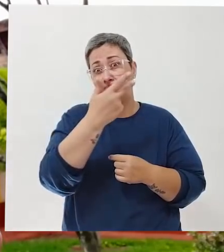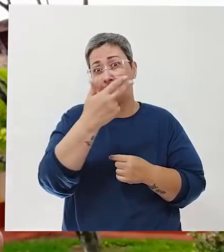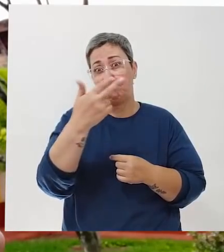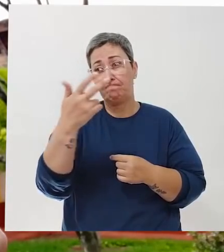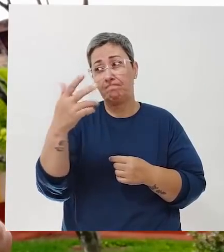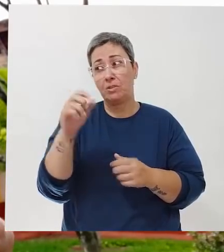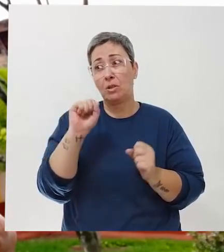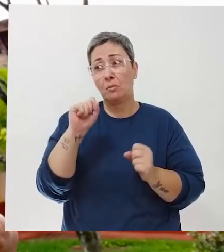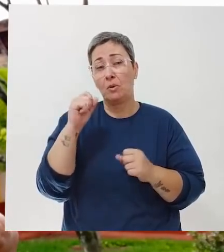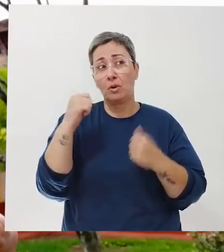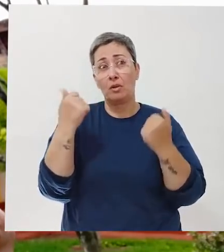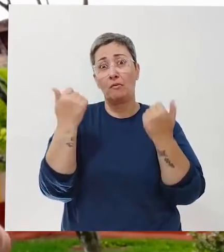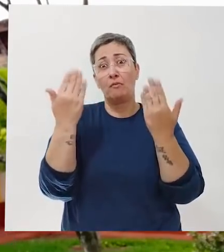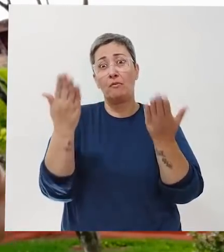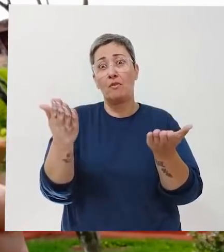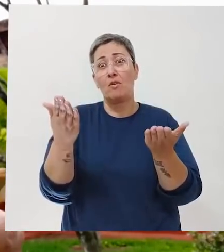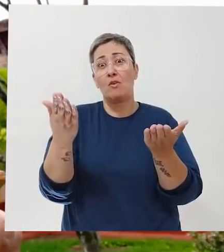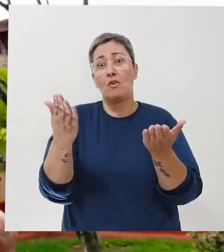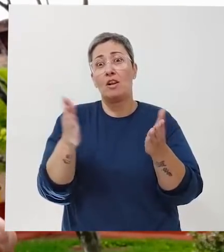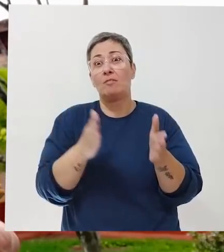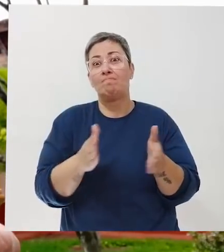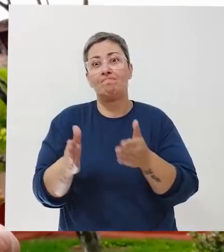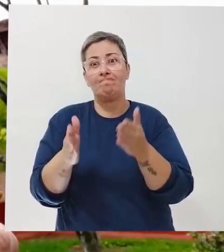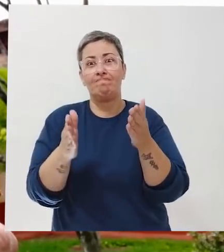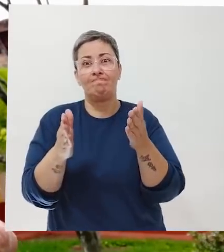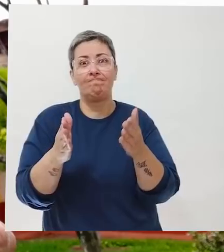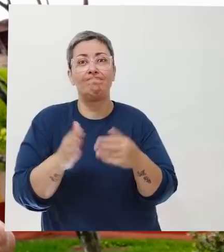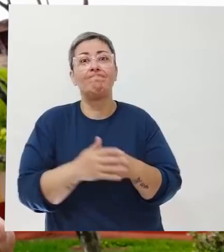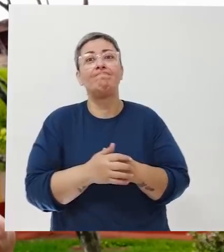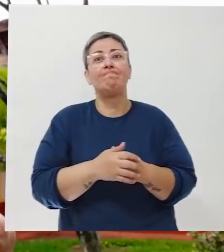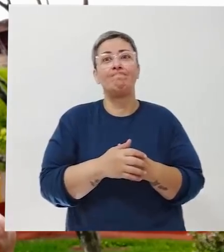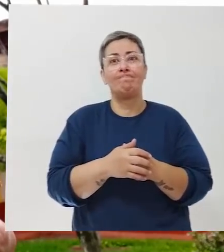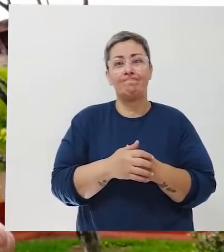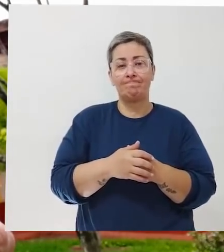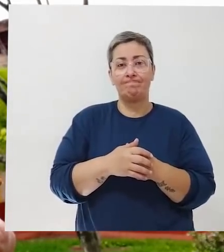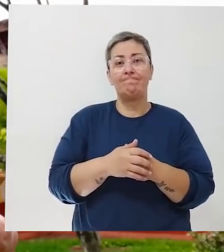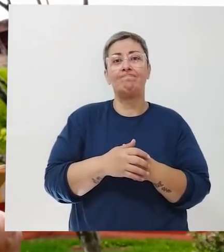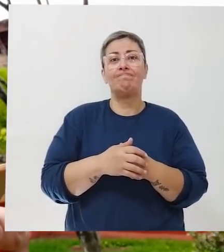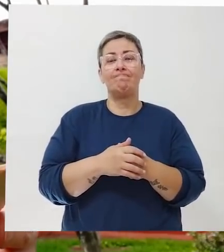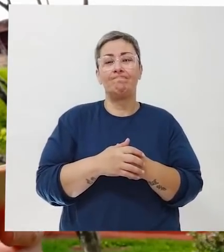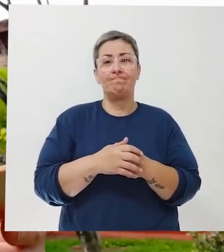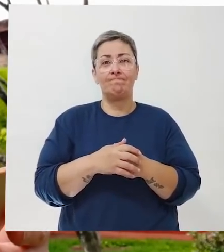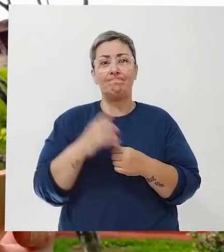nas coisas que poderia ver fora do seu caminho.